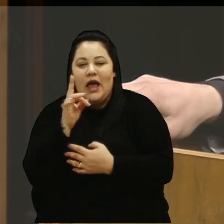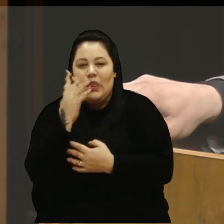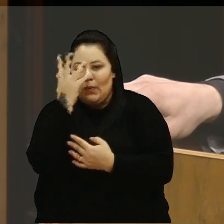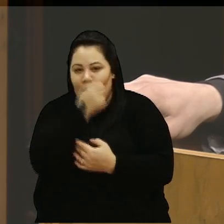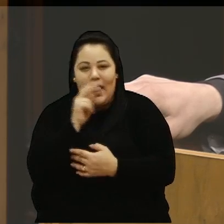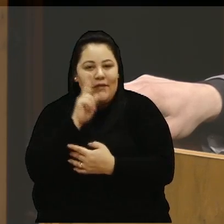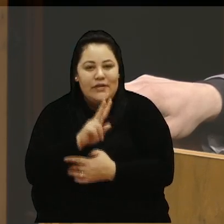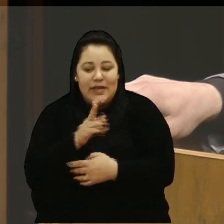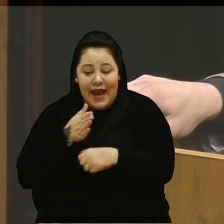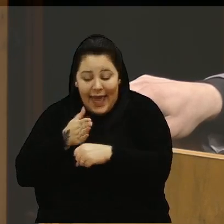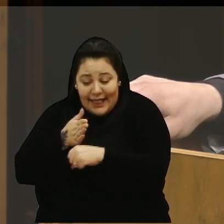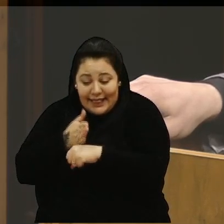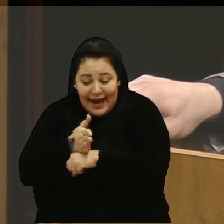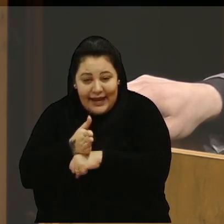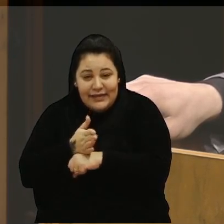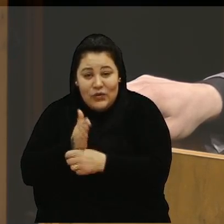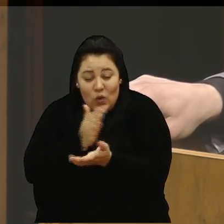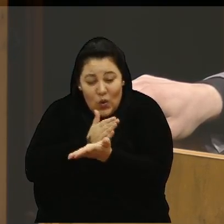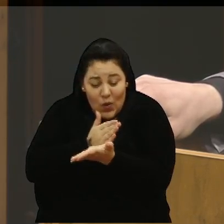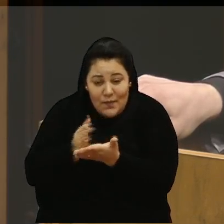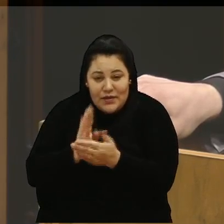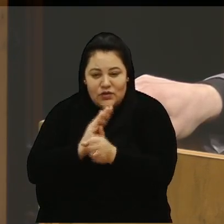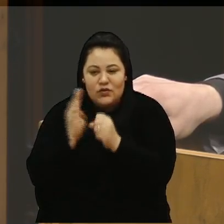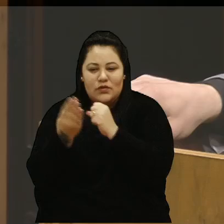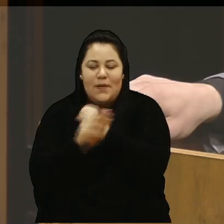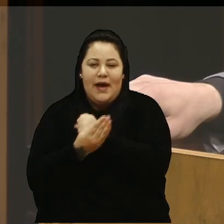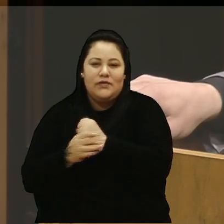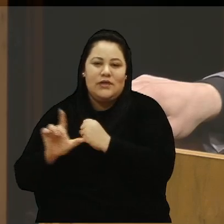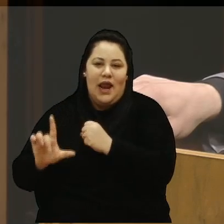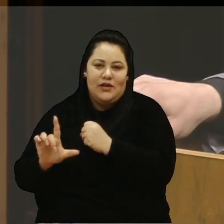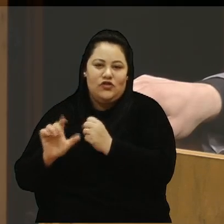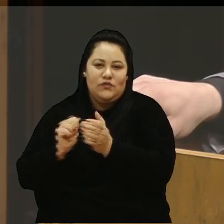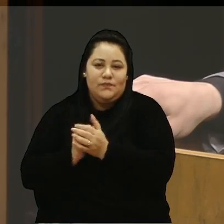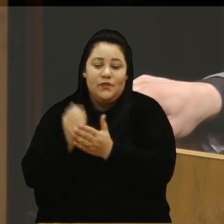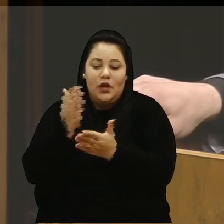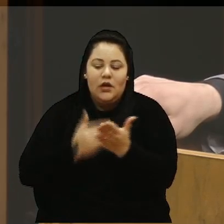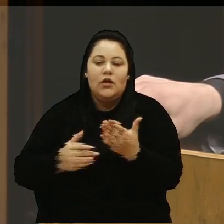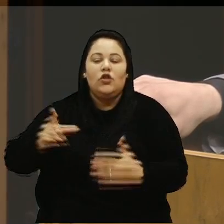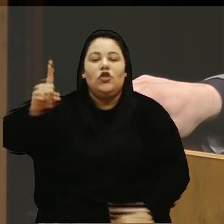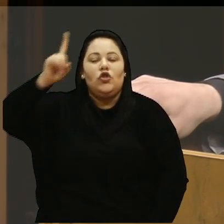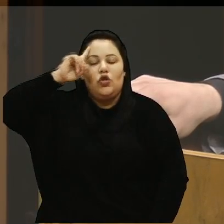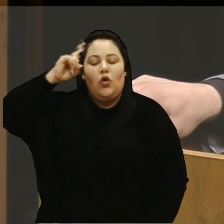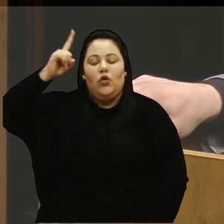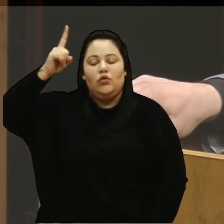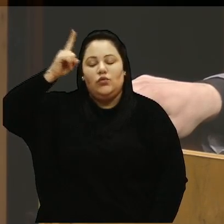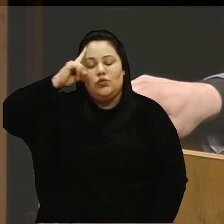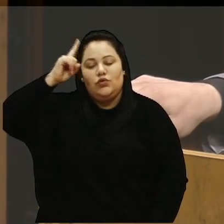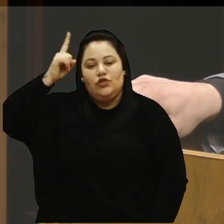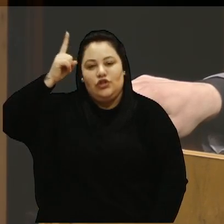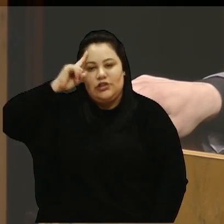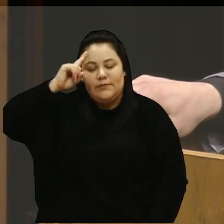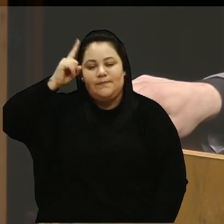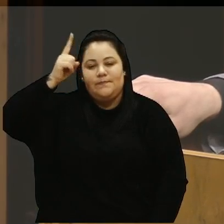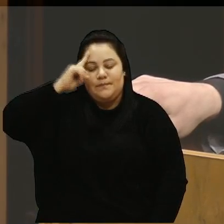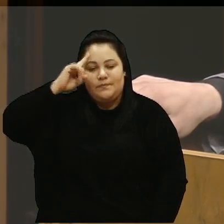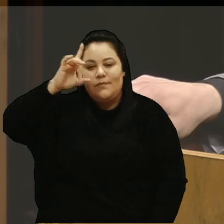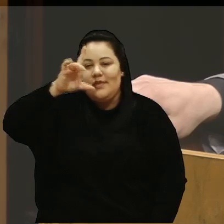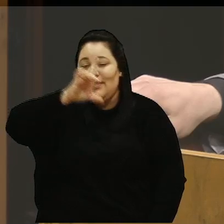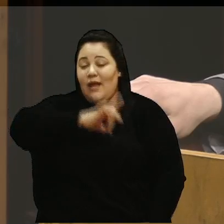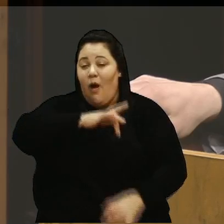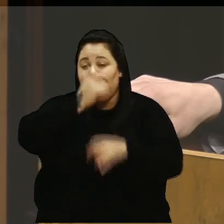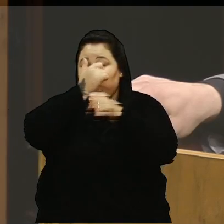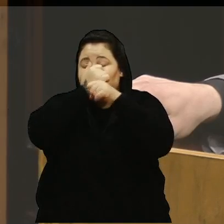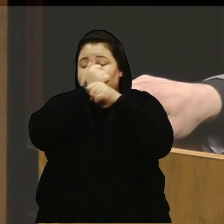na entrada, no acesso dos bairros da Zona Leste. Todo santo dia temos um